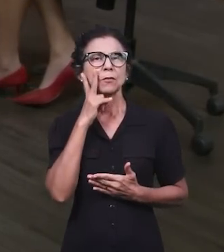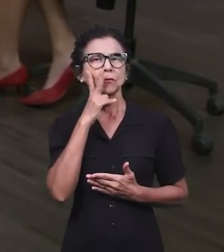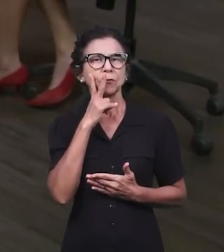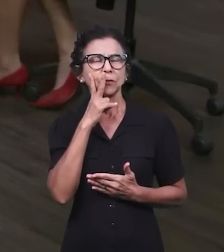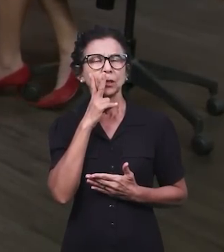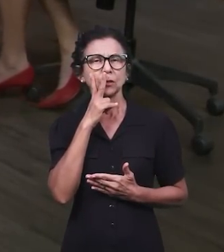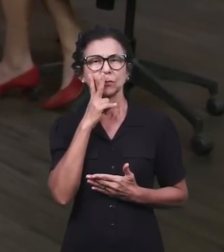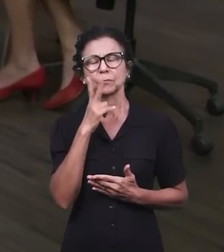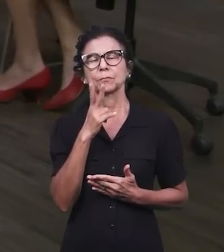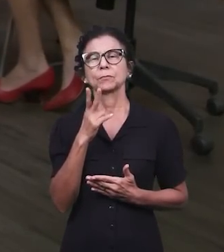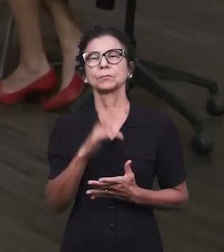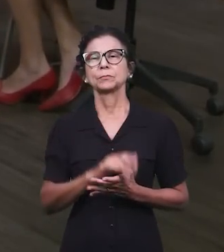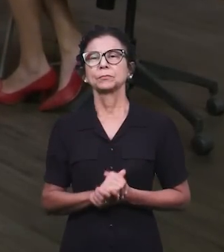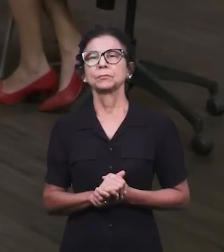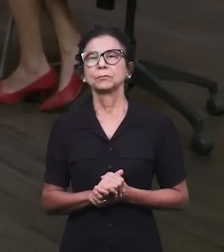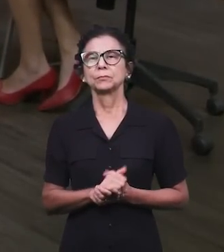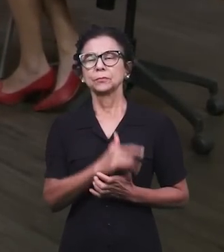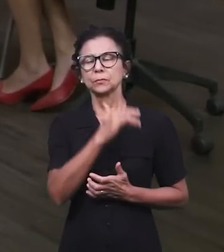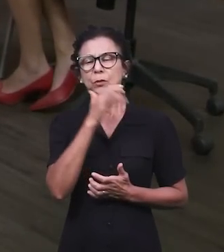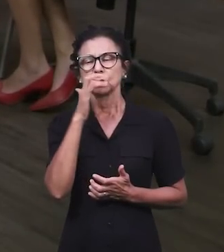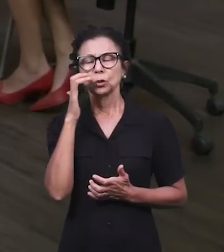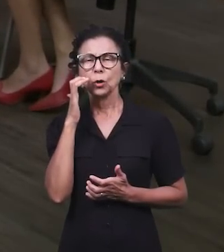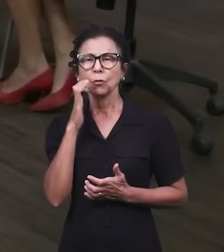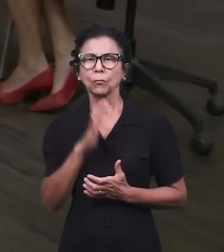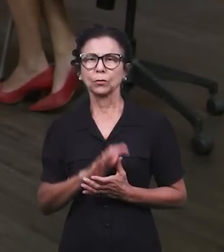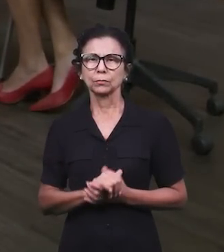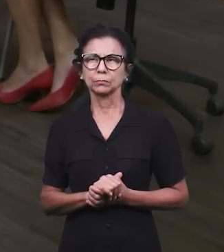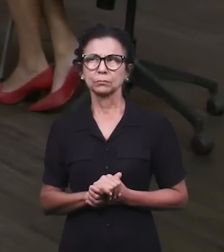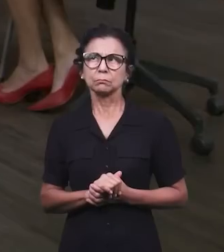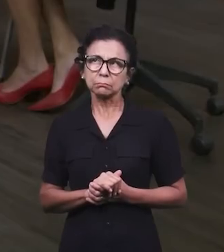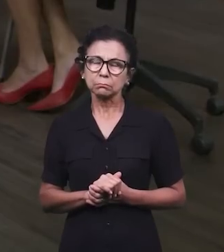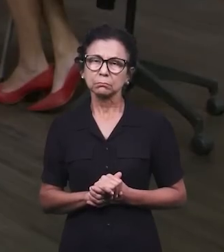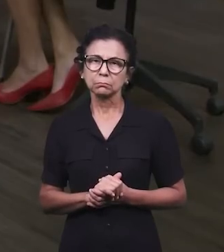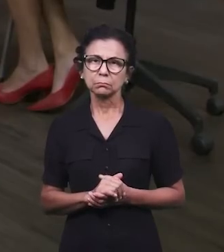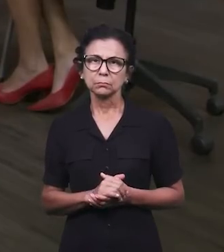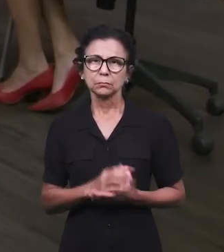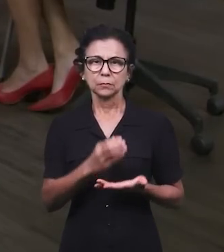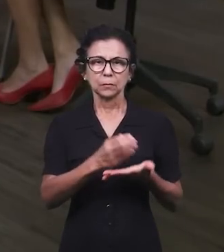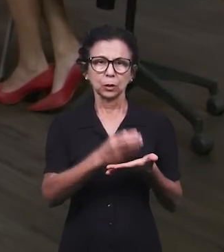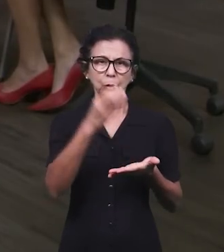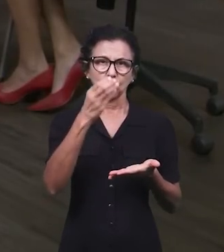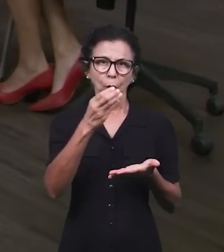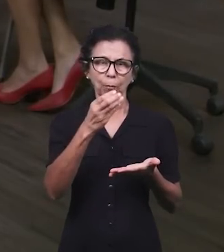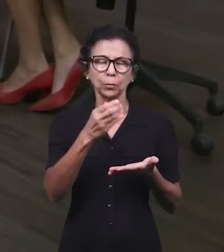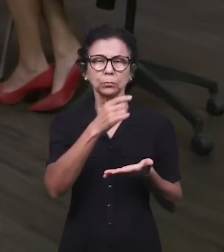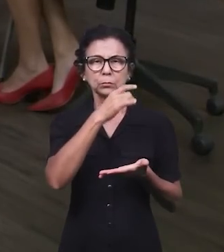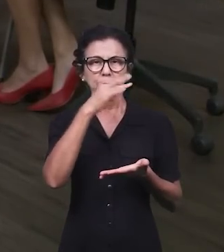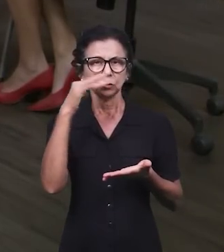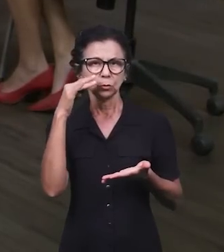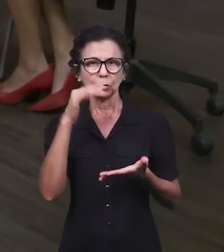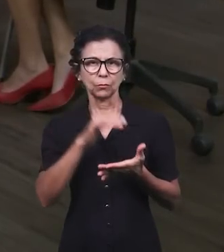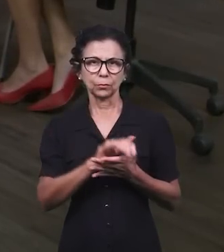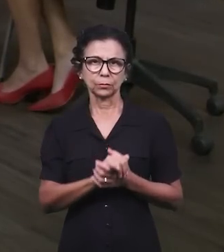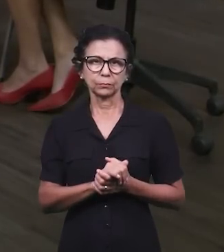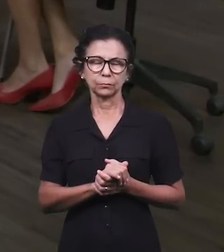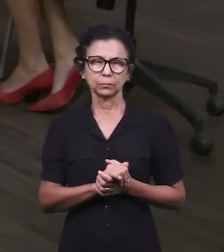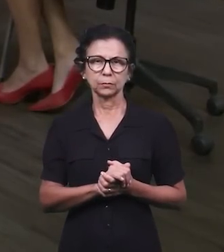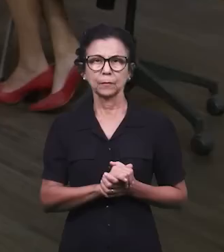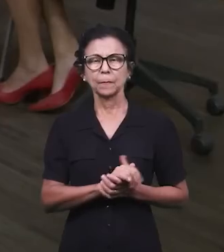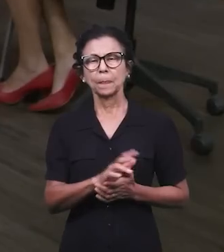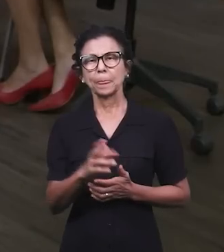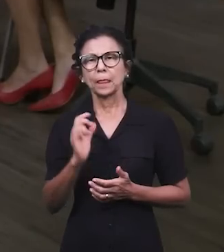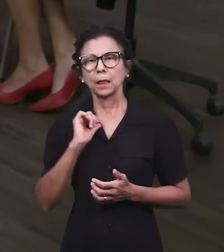De novo falando que jejum não é para quem tem a velha vida, para o velho homem. Mas se coloca vinho novo em